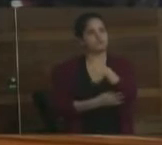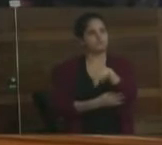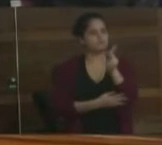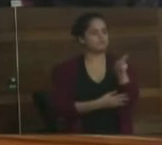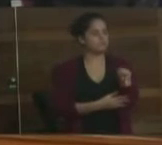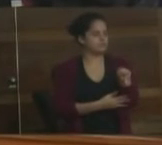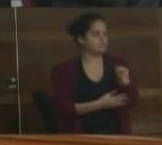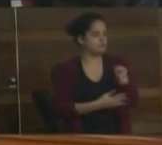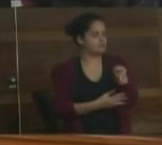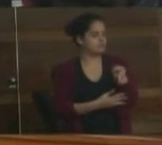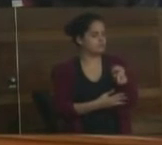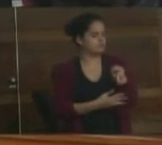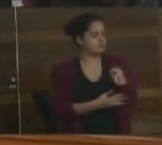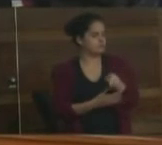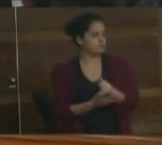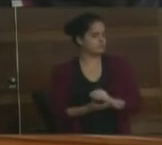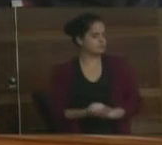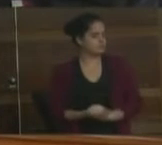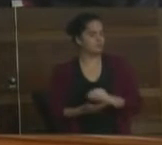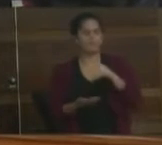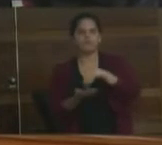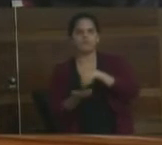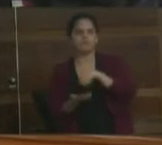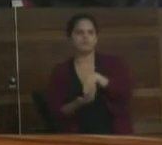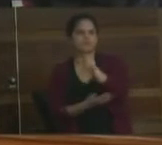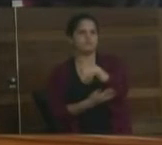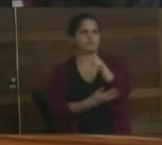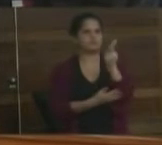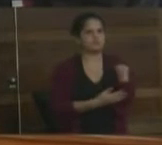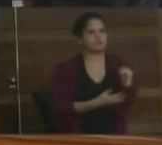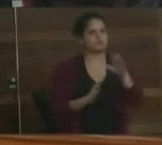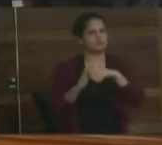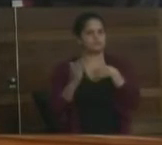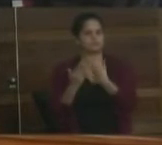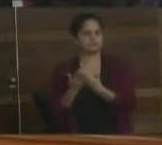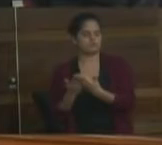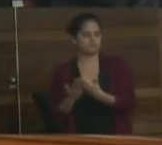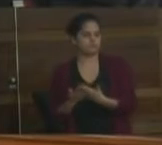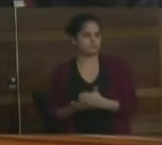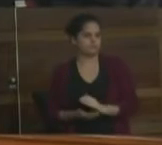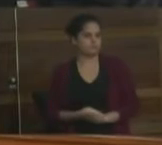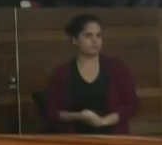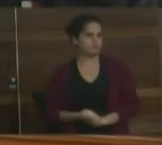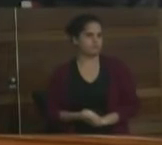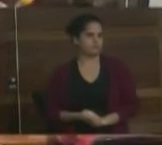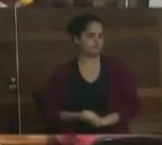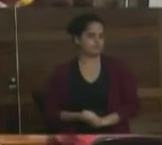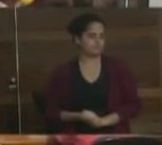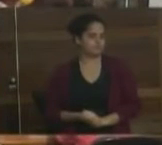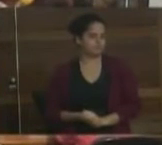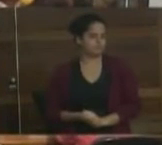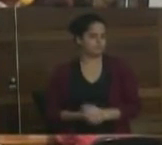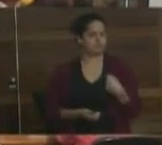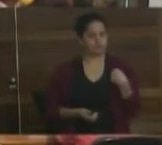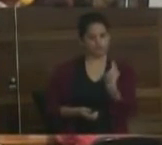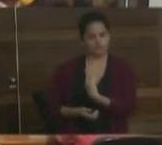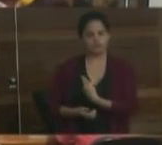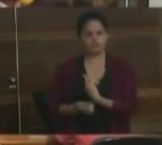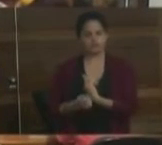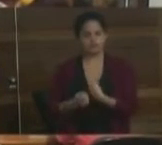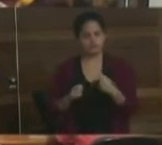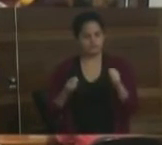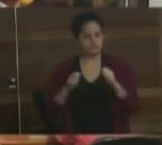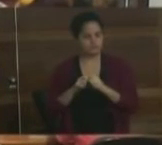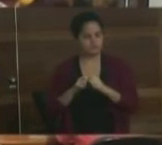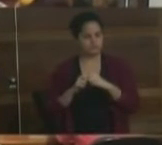que assim é é certo a falta de professores na nossa na nossa rede de ensino nós fizemos um